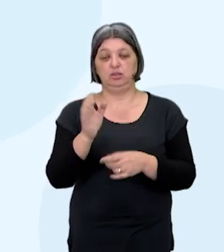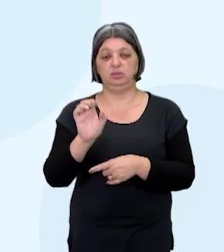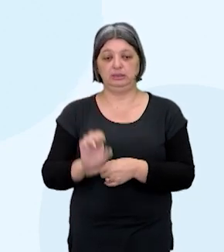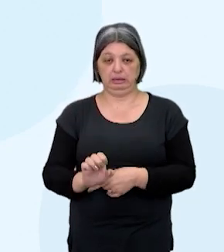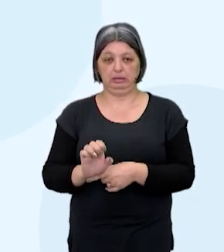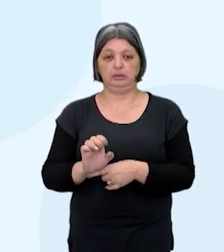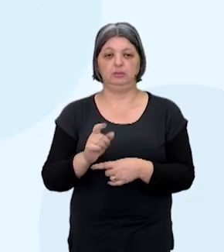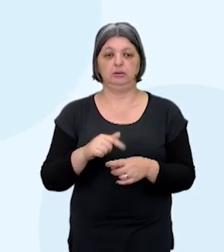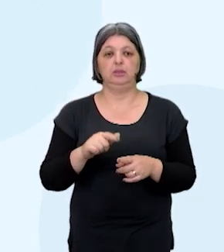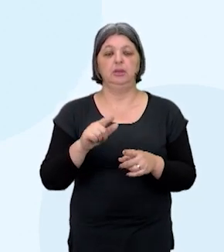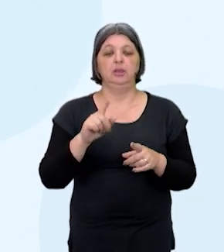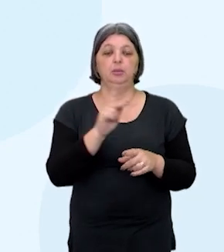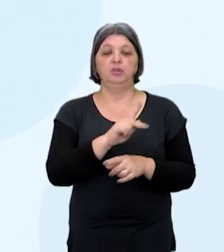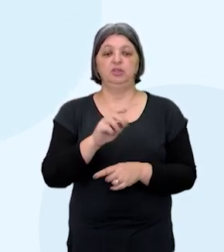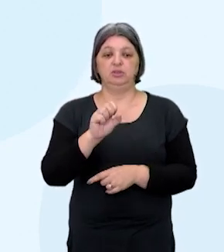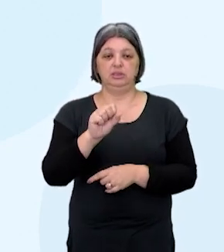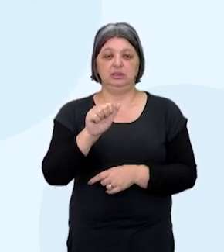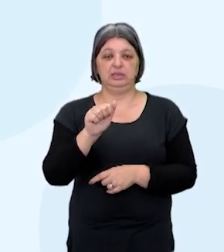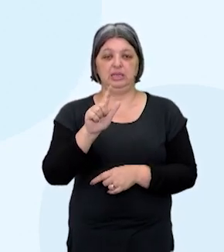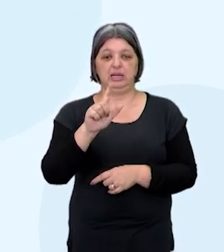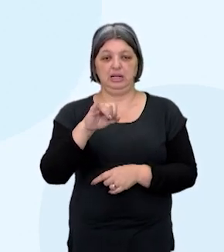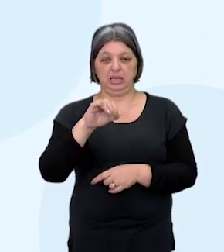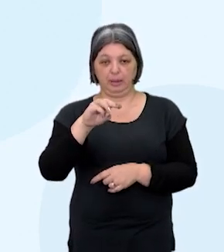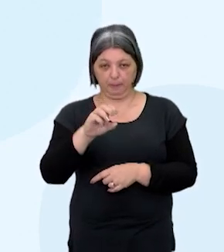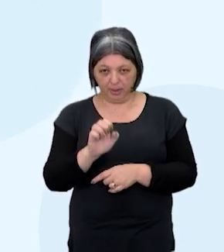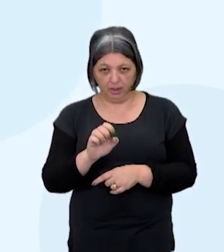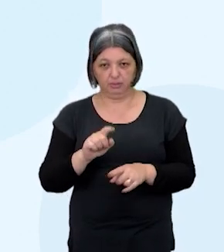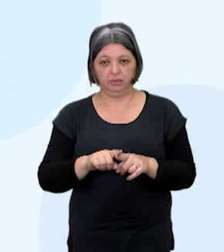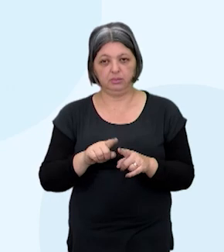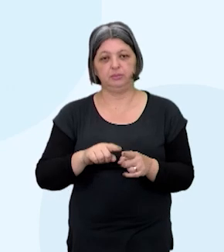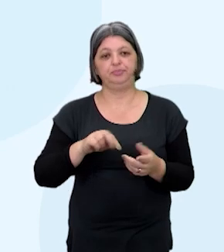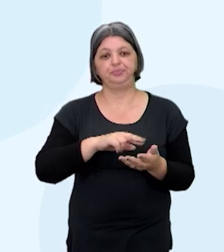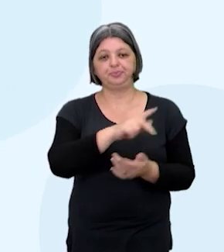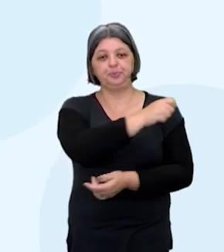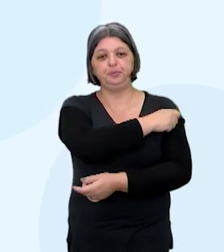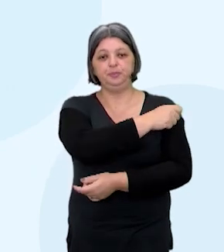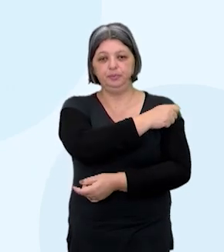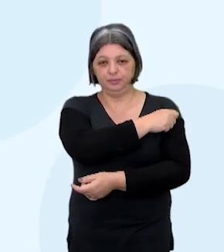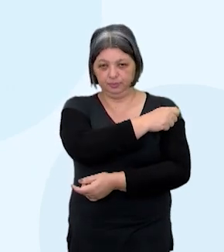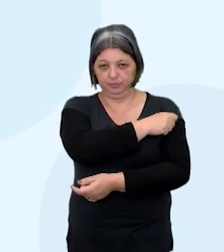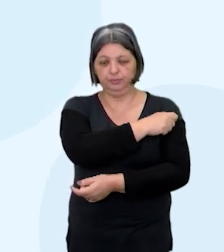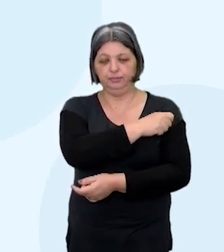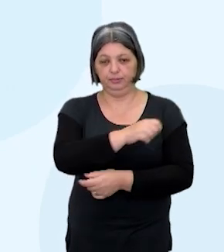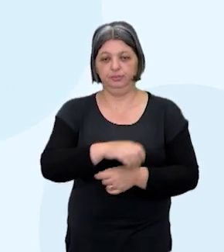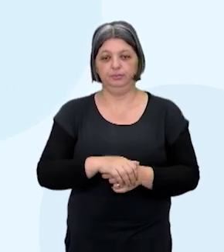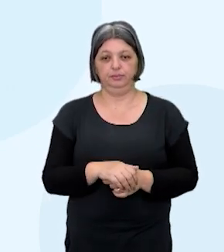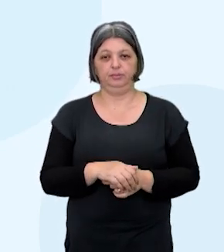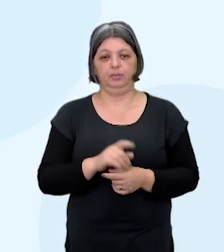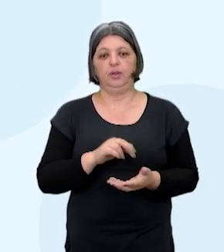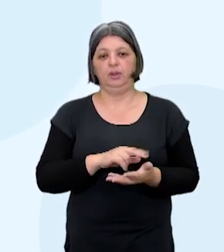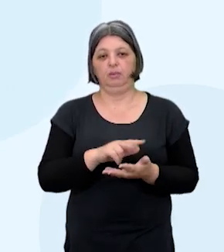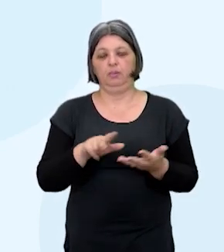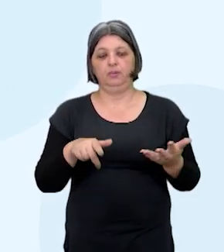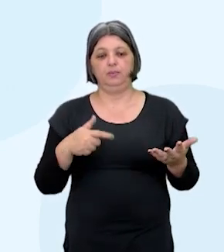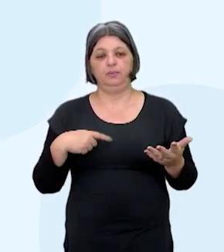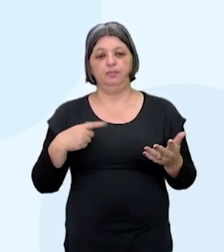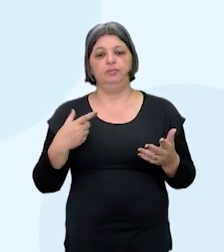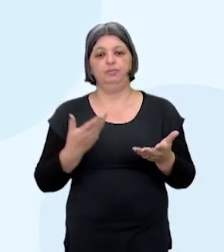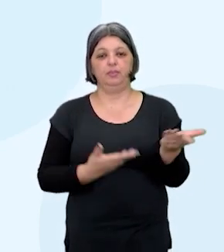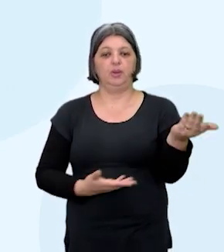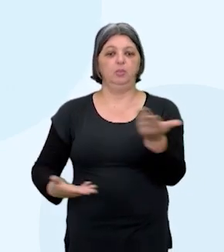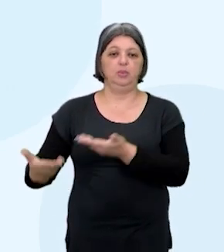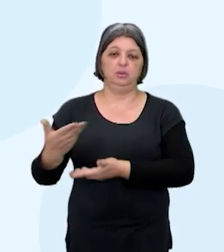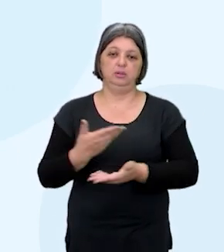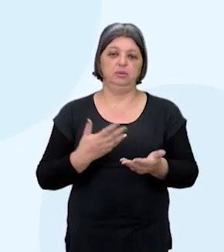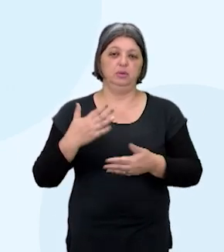Emília Pacífico e os alunos Ezequiel Melo Nogueira, Igor Oliveira Santos e Ingrid Mariana da Silva. Eles